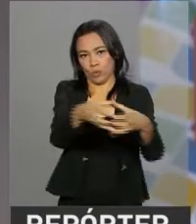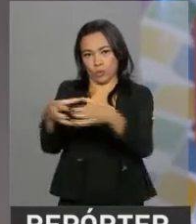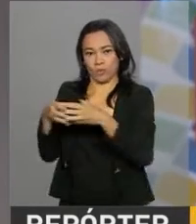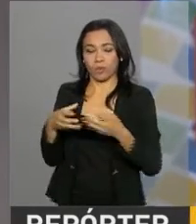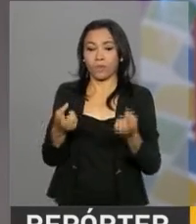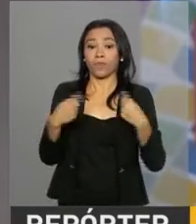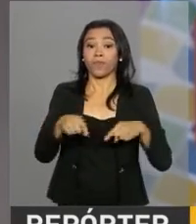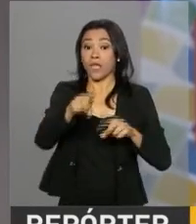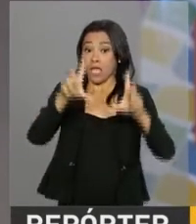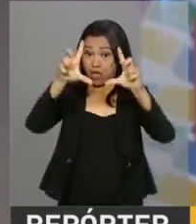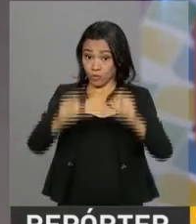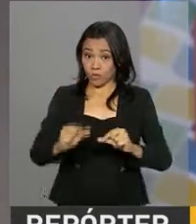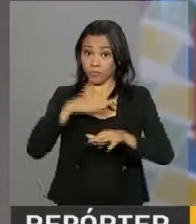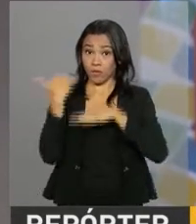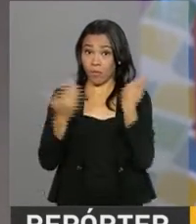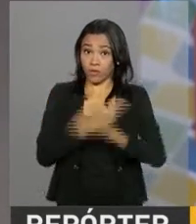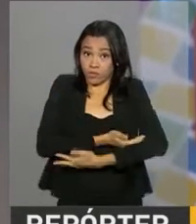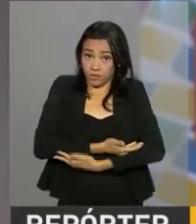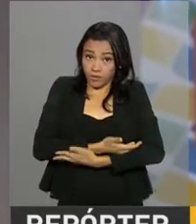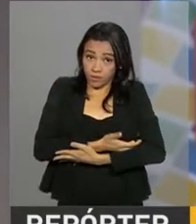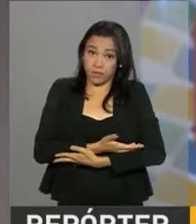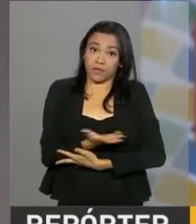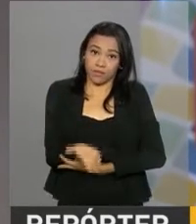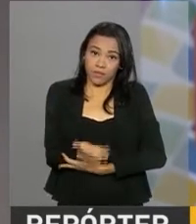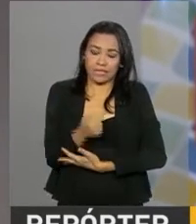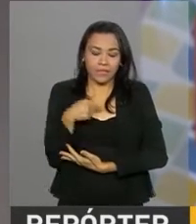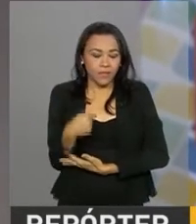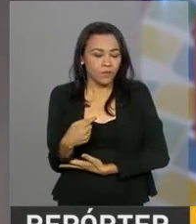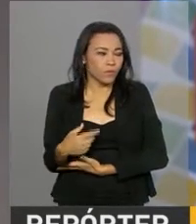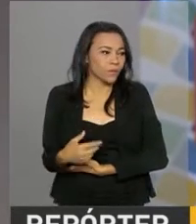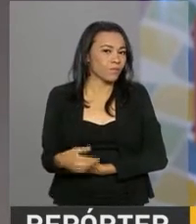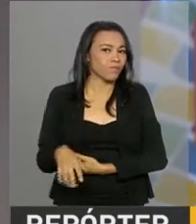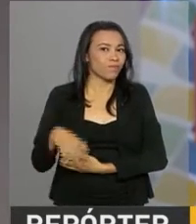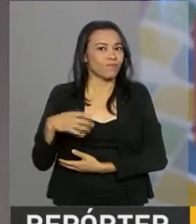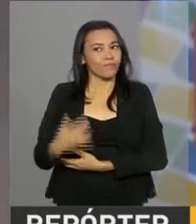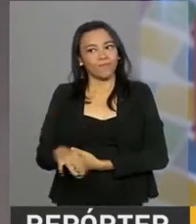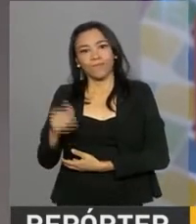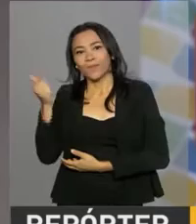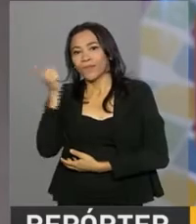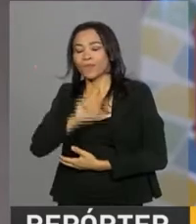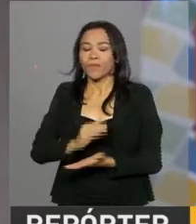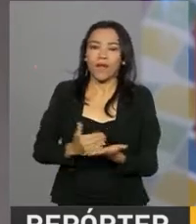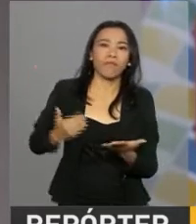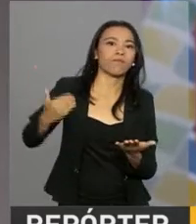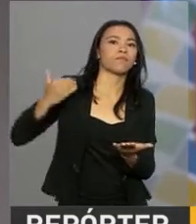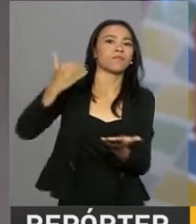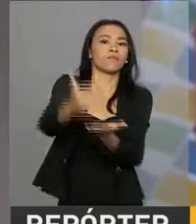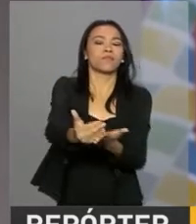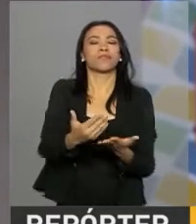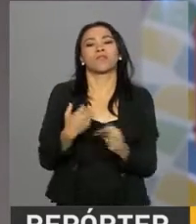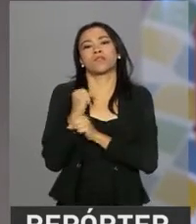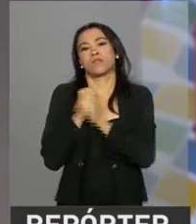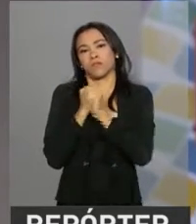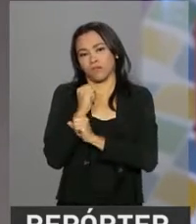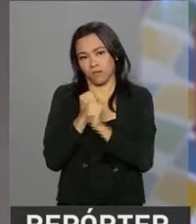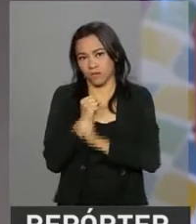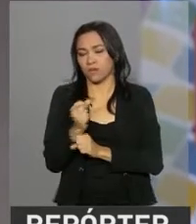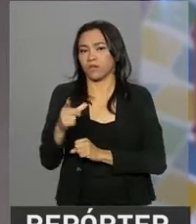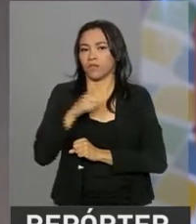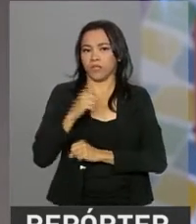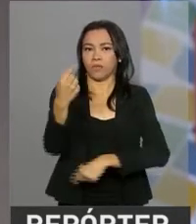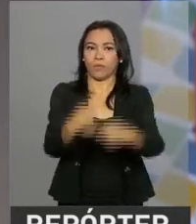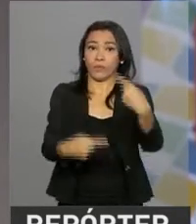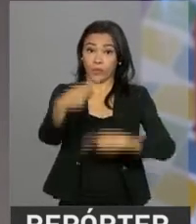redução da mortalidade infantil Isso foi uma das grandes impactos e avanço nesses últimos anos em que existem